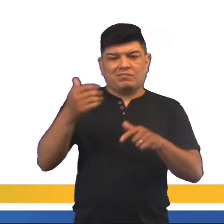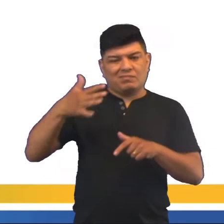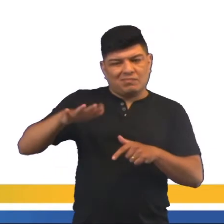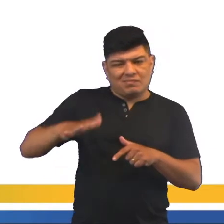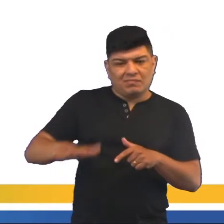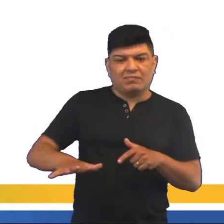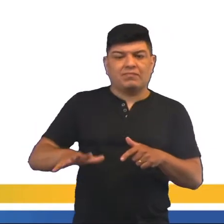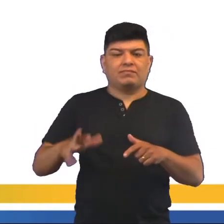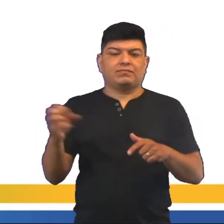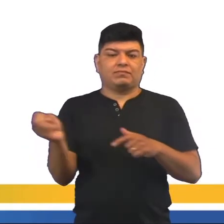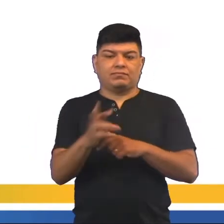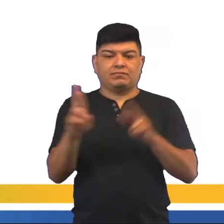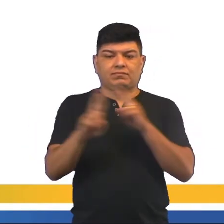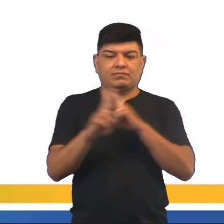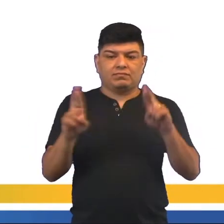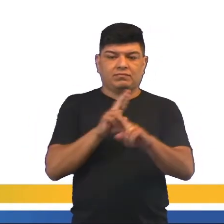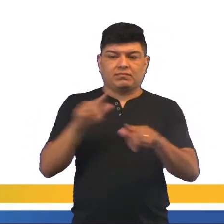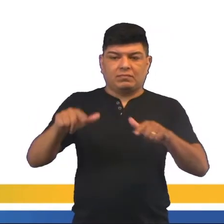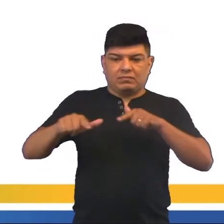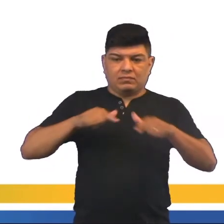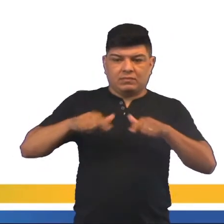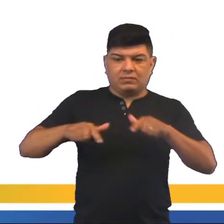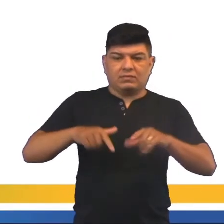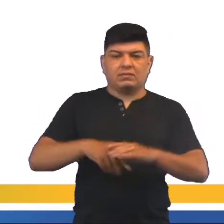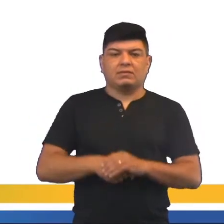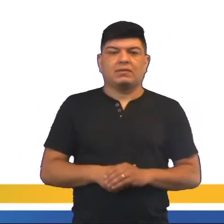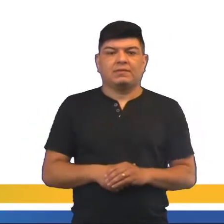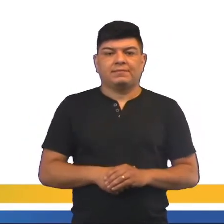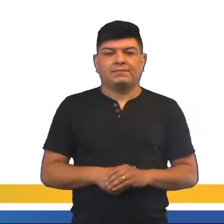obra barata e novas relações de trabalho.